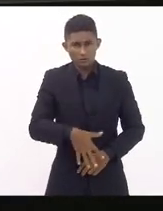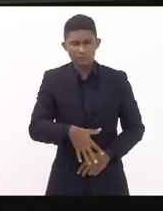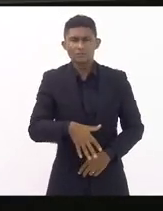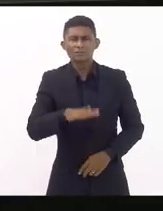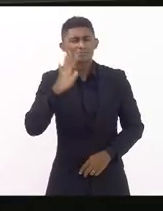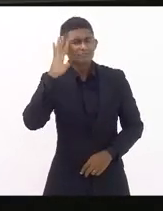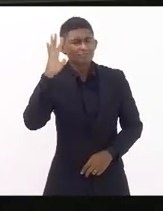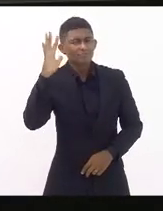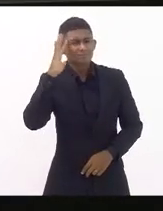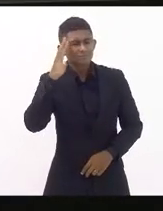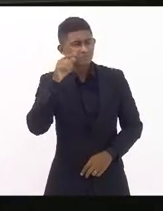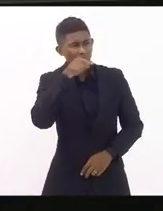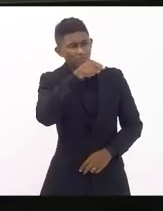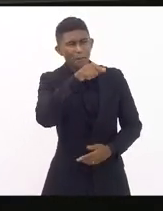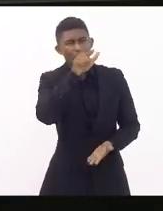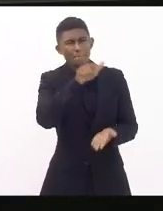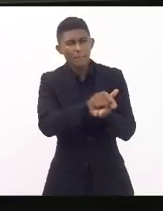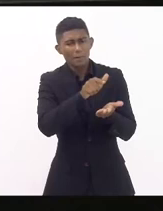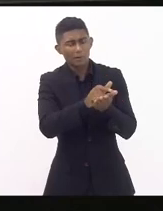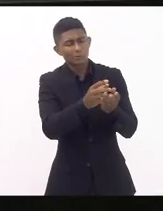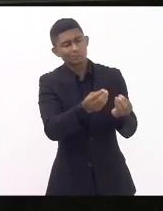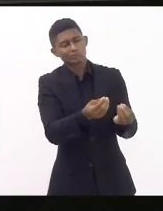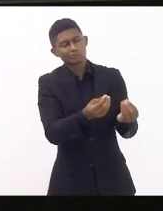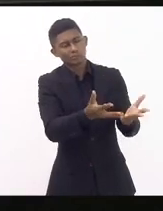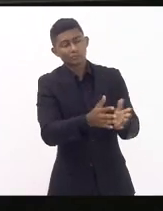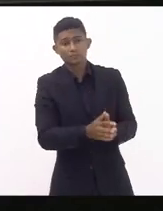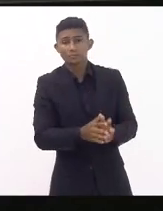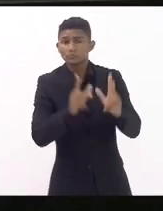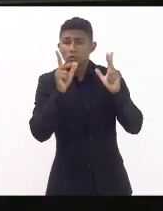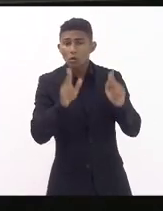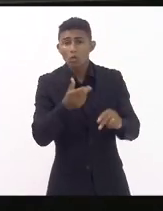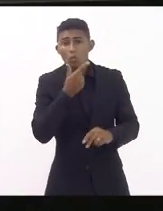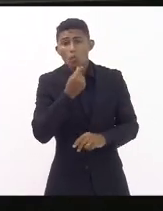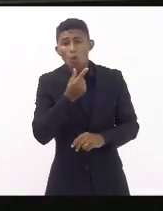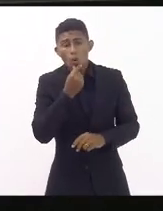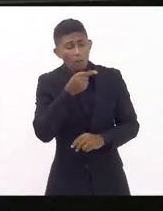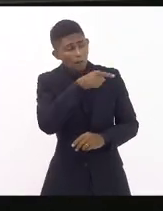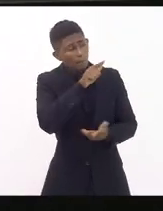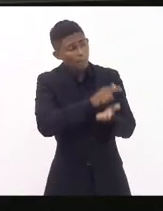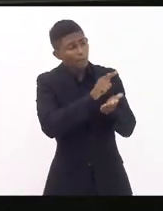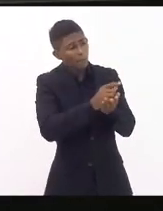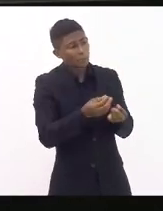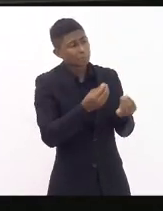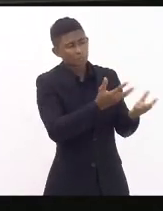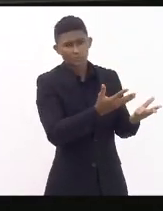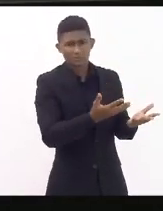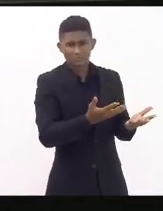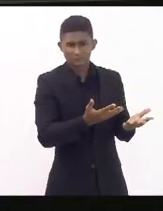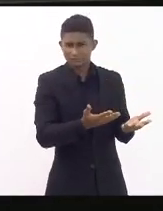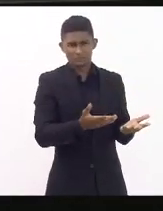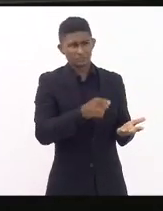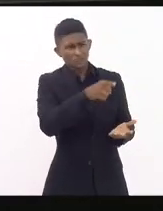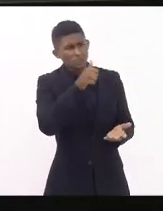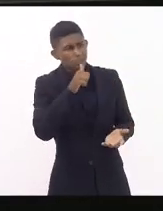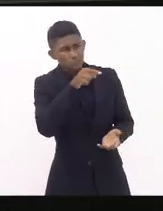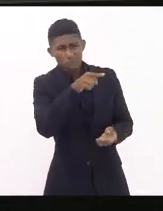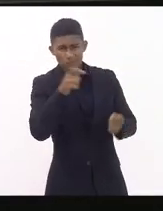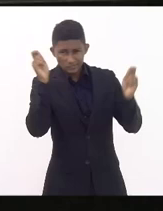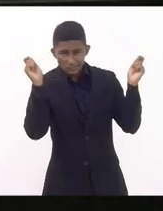mesma quantidade de papel higiênico que um homem preso recebe? Ela vai utilizar esse